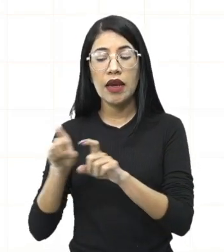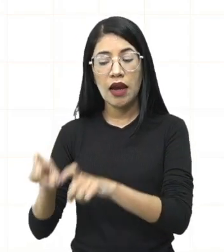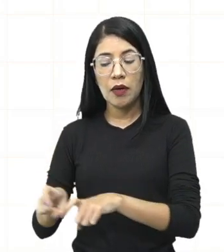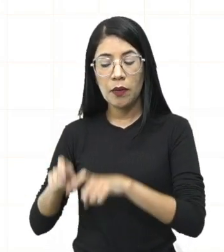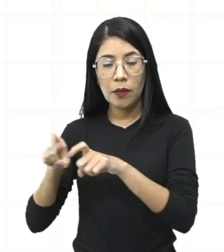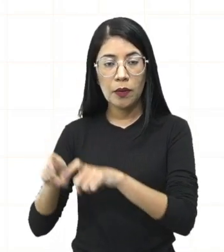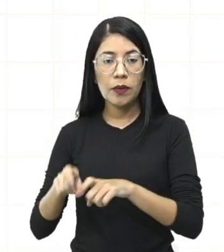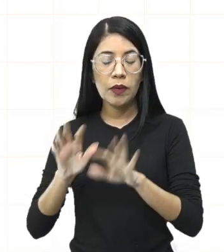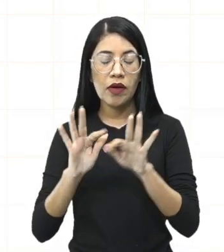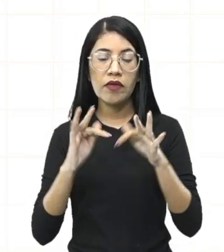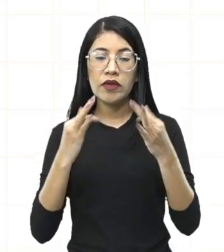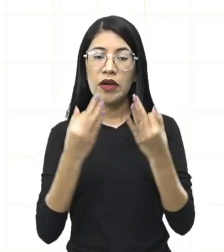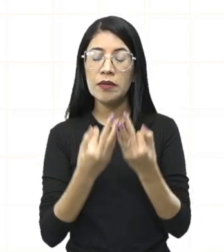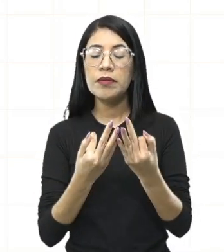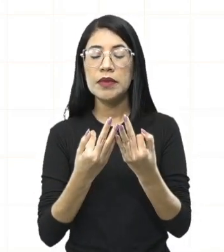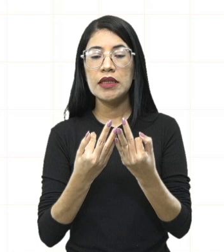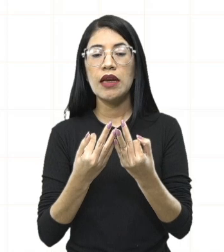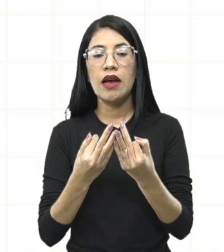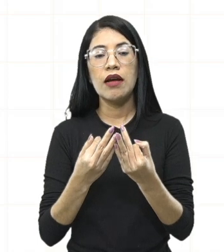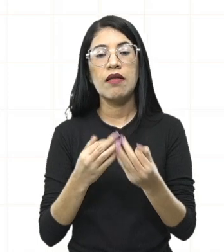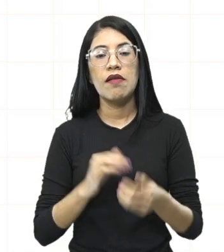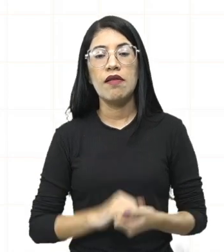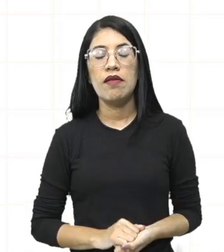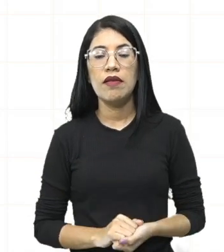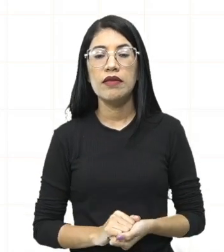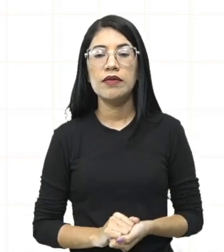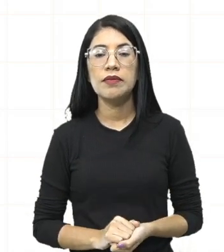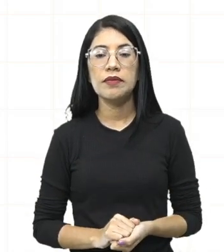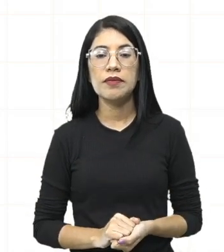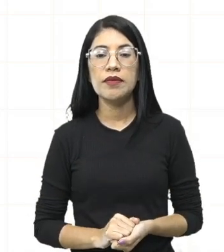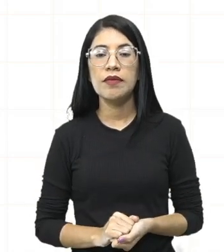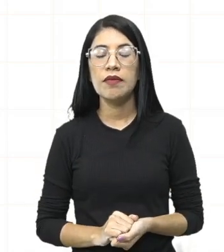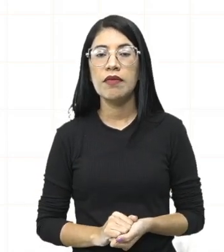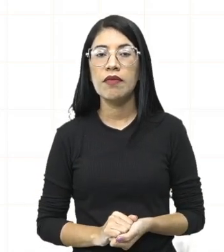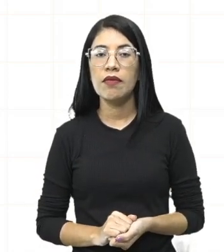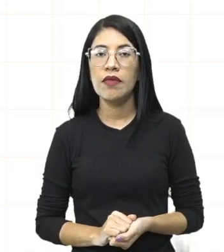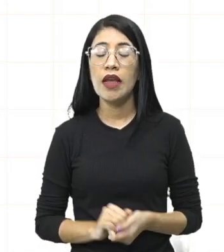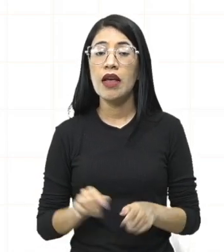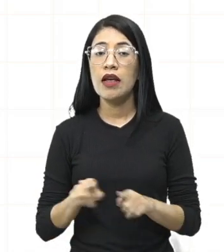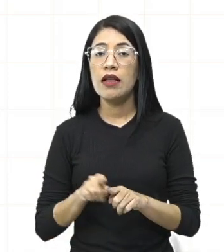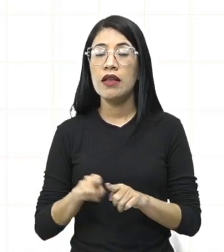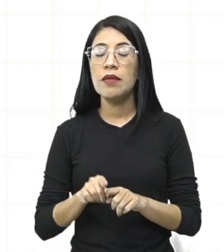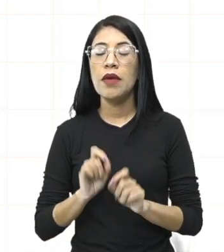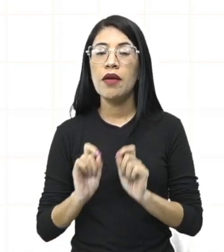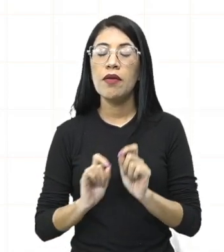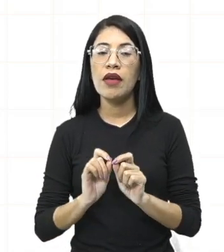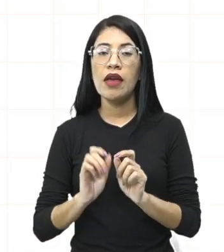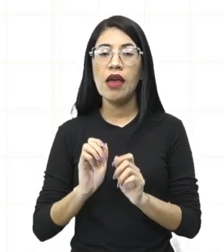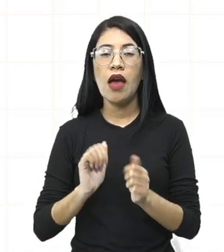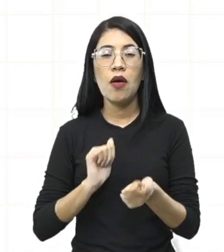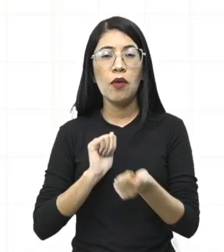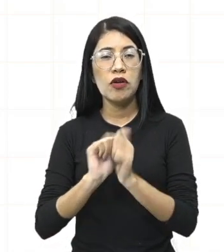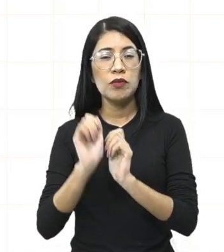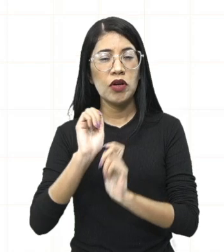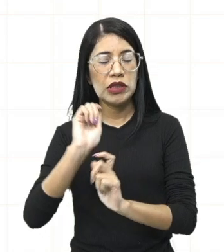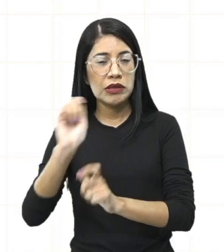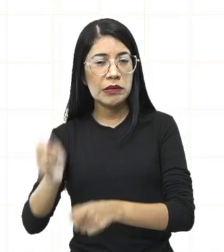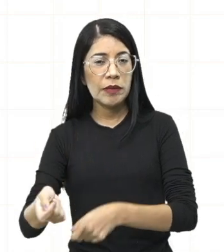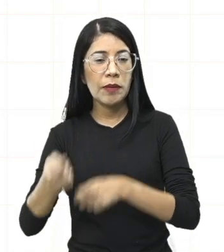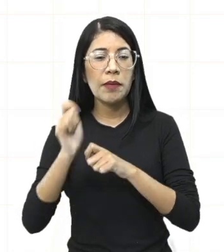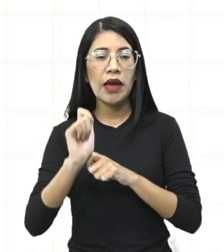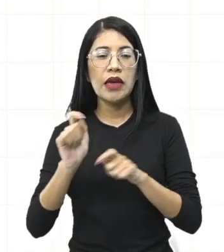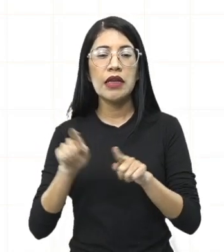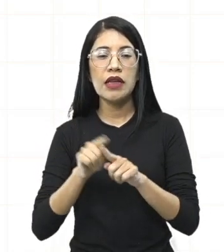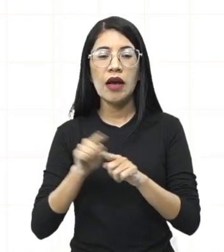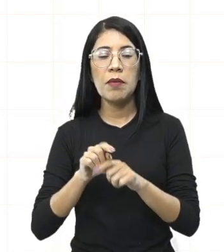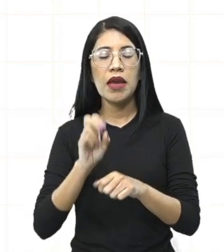de subsistência, né, que seria a agricultura familiar. Temos também aqui a pesca artesanal, a